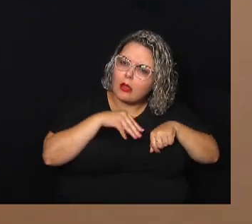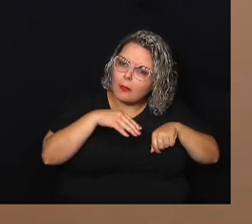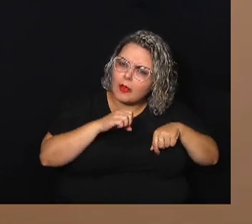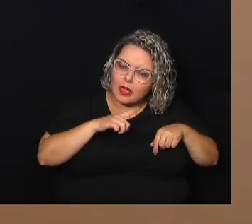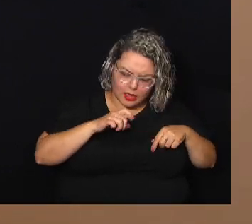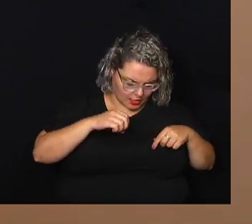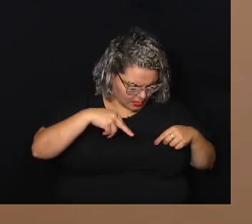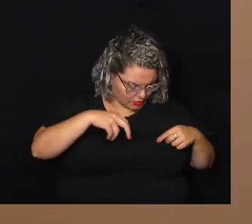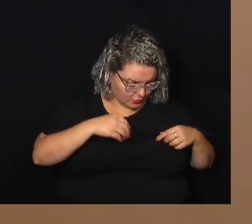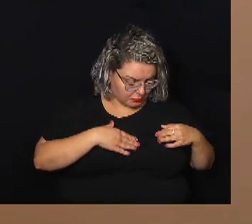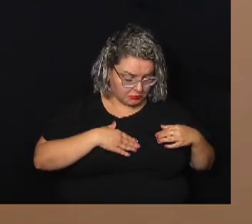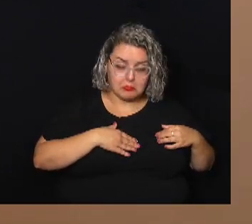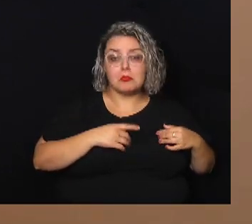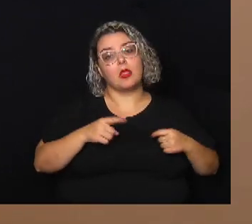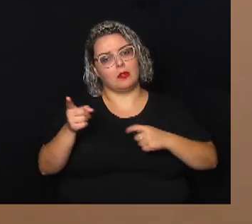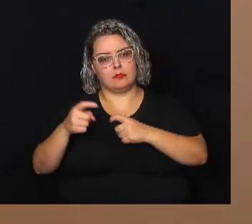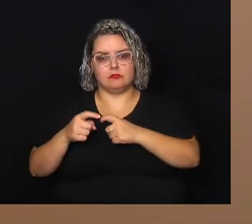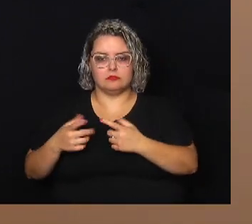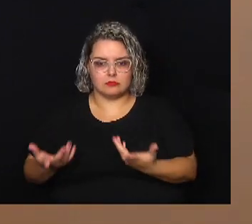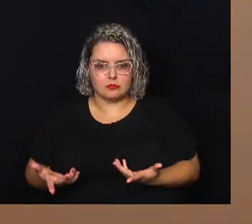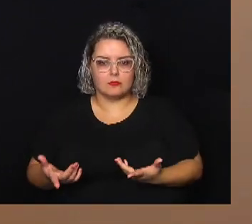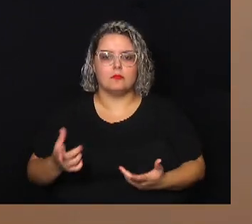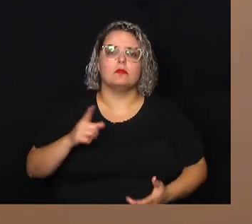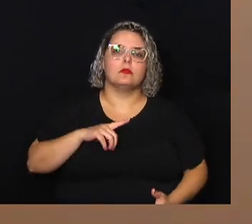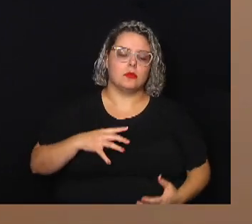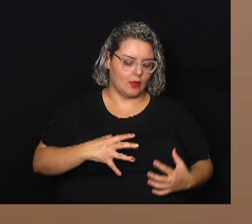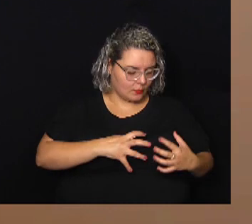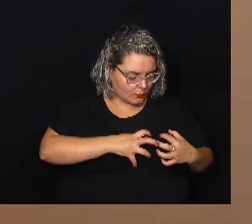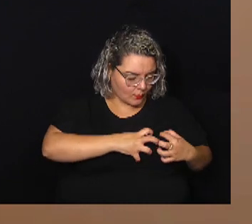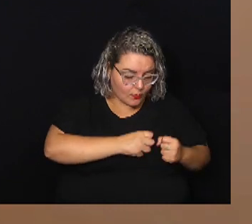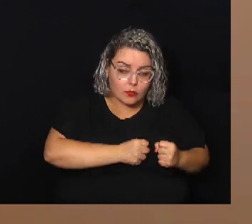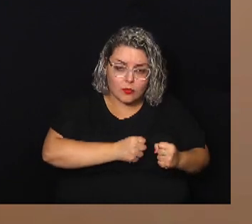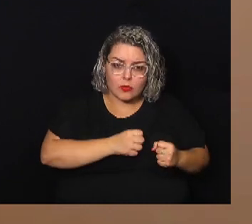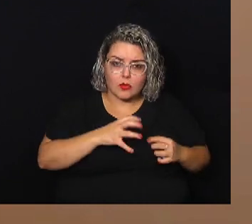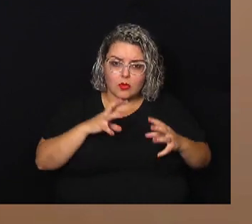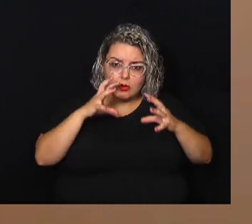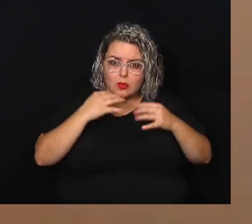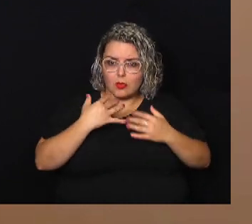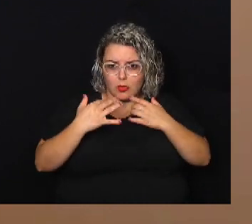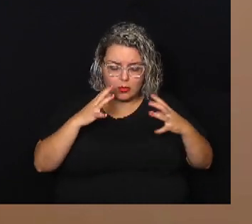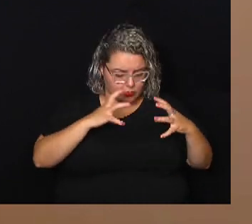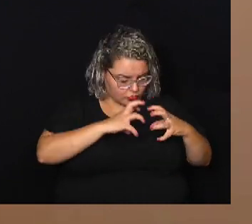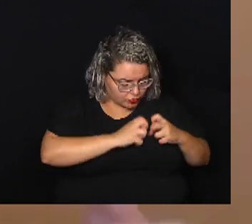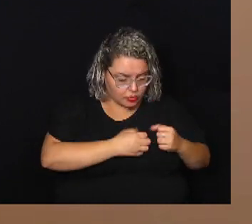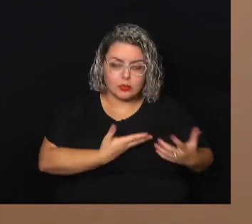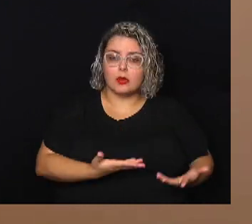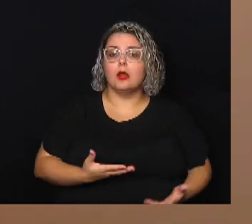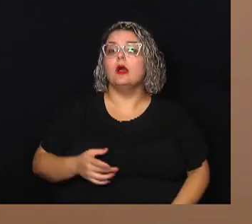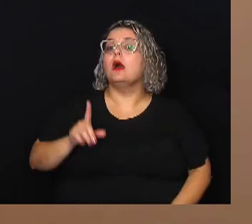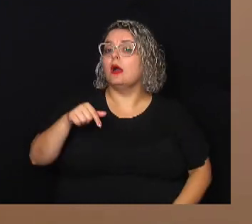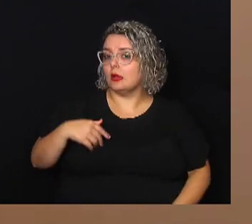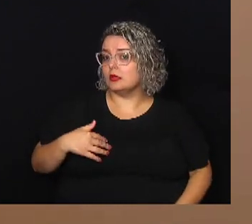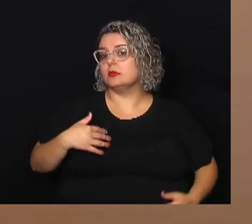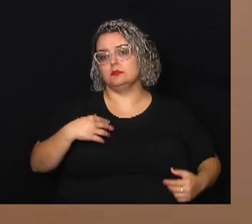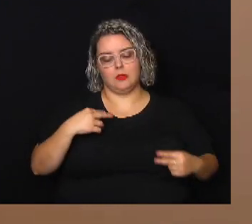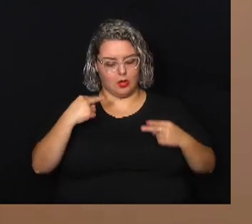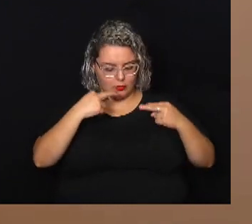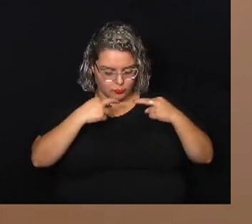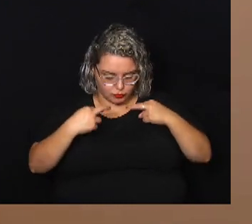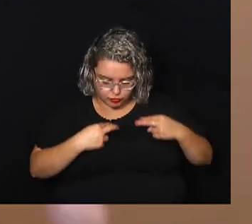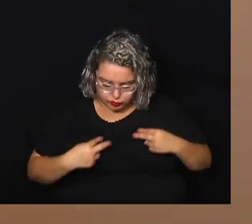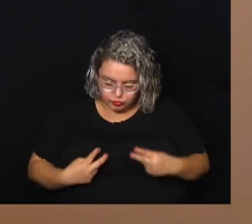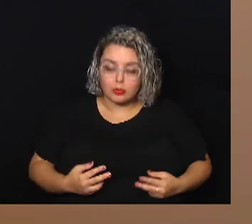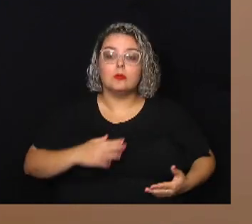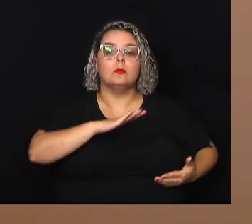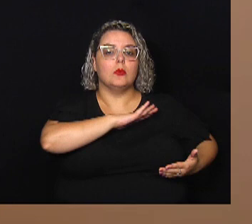tem um tumor de pele melanoma, que são as lesões mais escurecidas. Dessa forma, o autoexame é muito importante no câncer de mama,